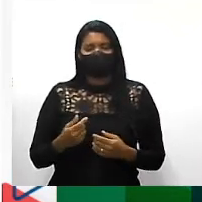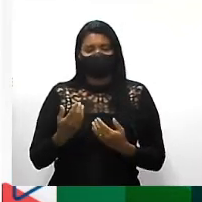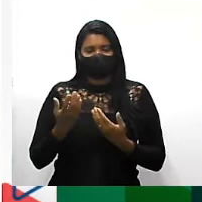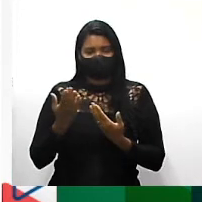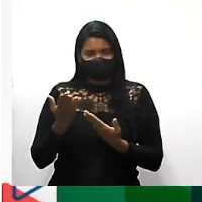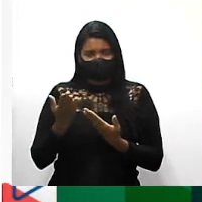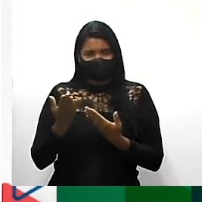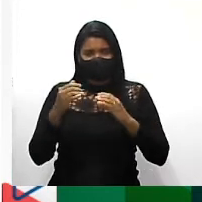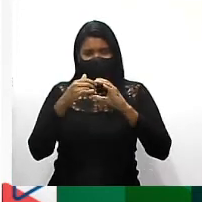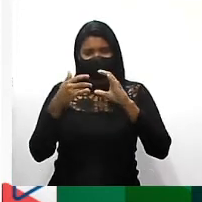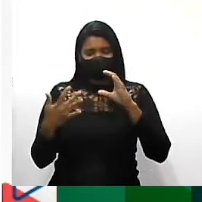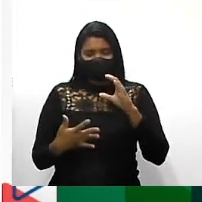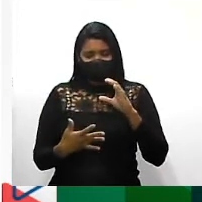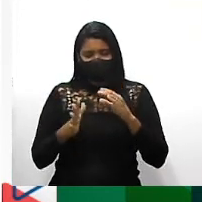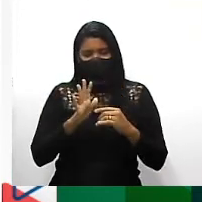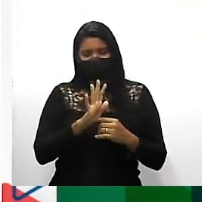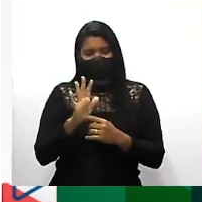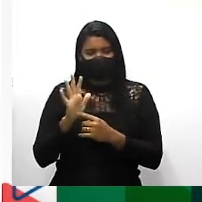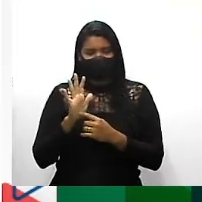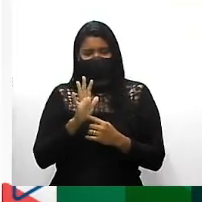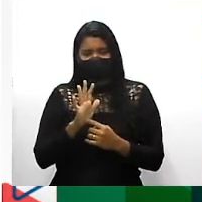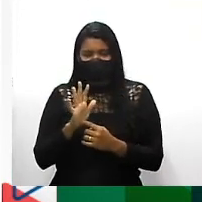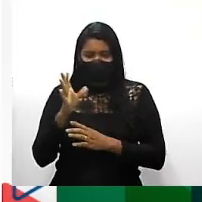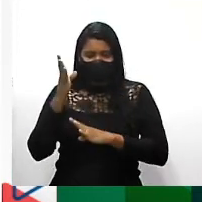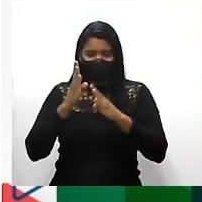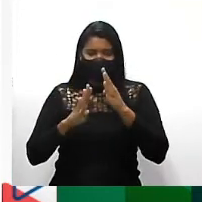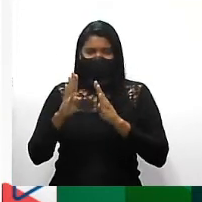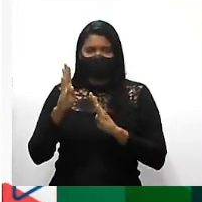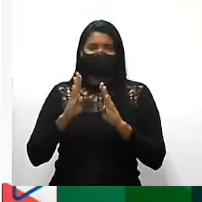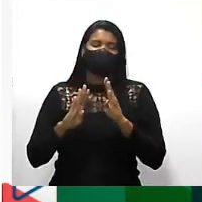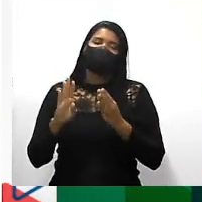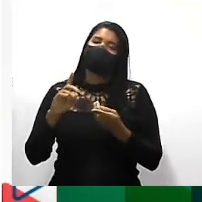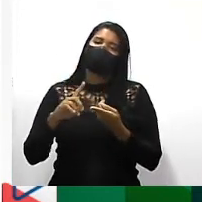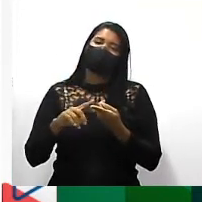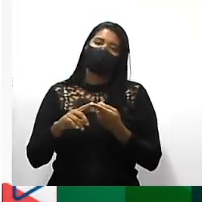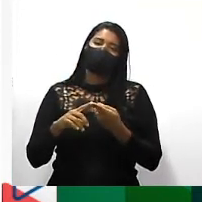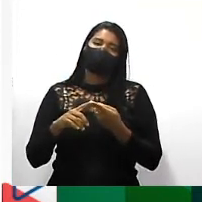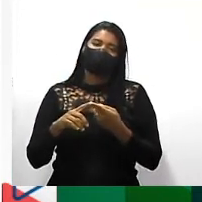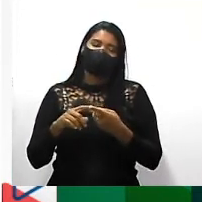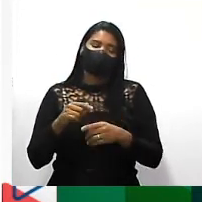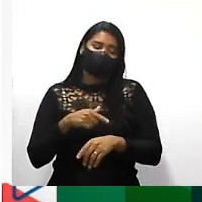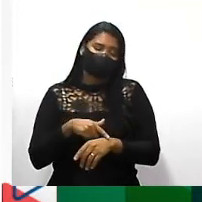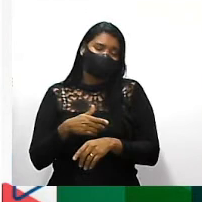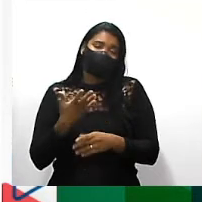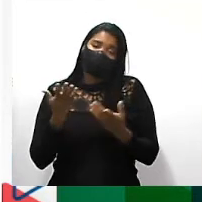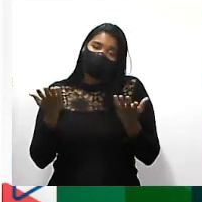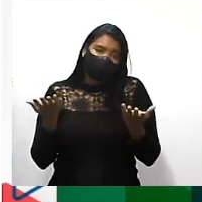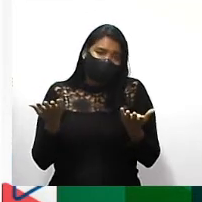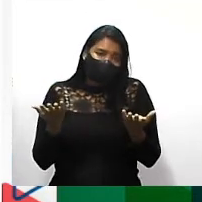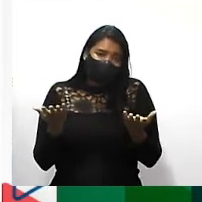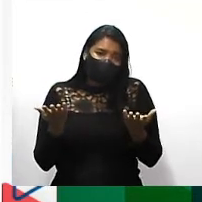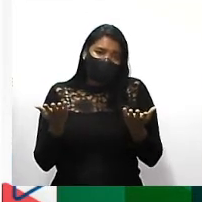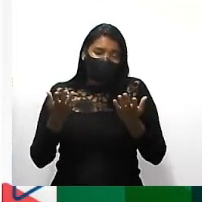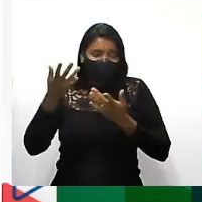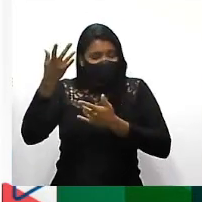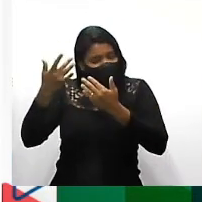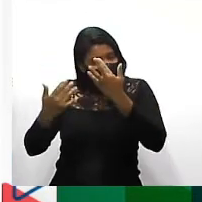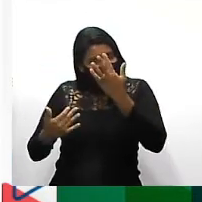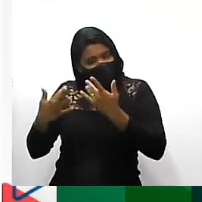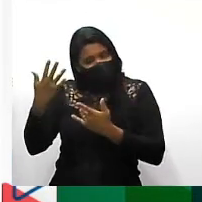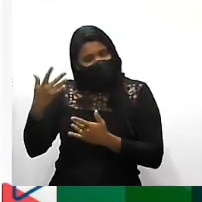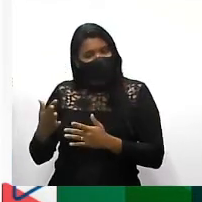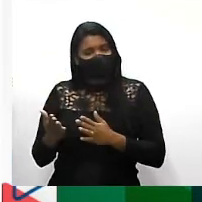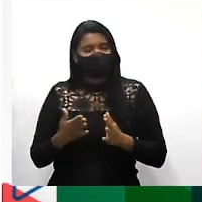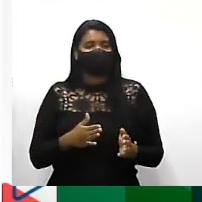nesses aspectos, né? Porque aqui tem um pouco também da biologia e o nosso tempo não dá para fazer isso de forma tão detalhada, mas